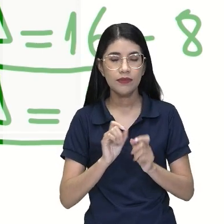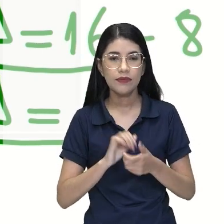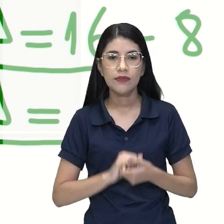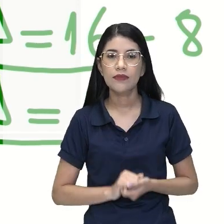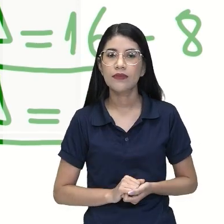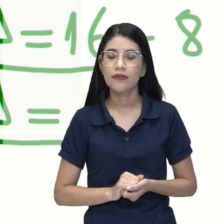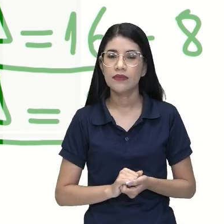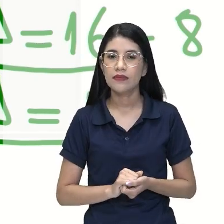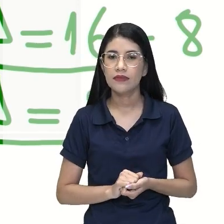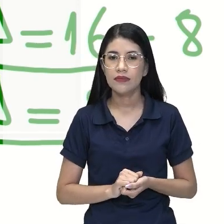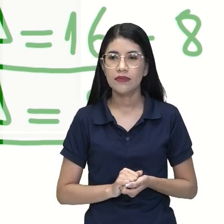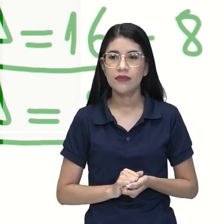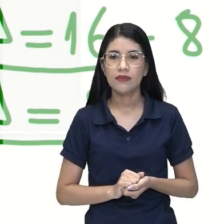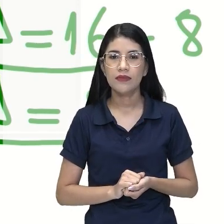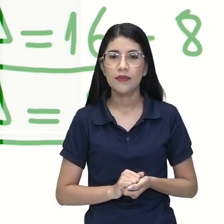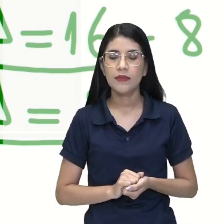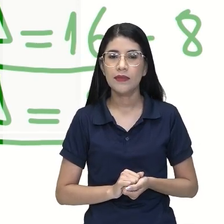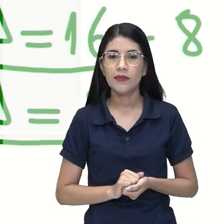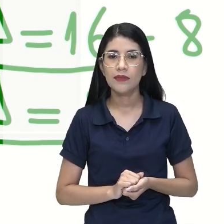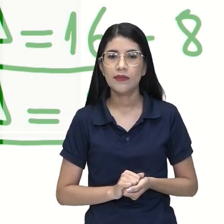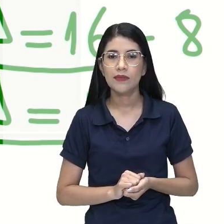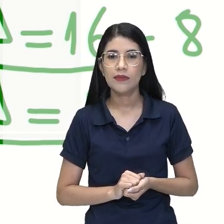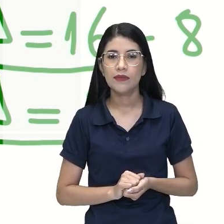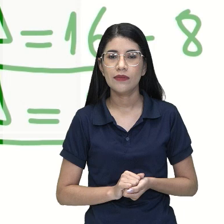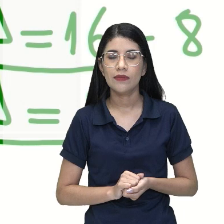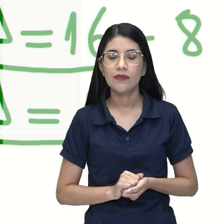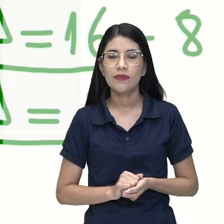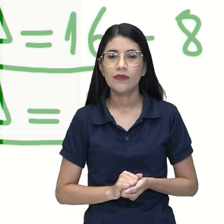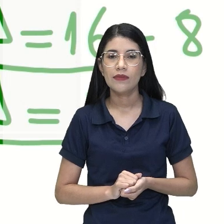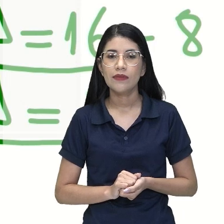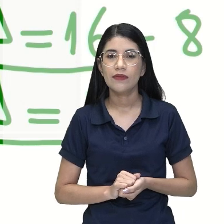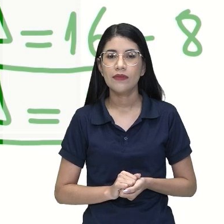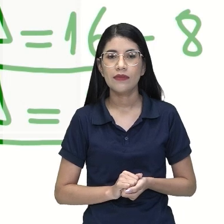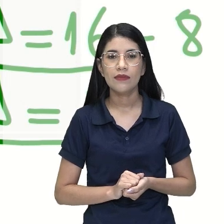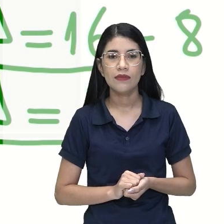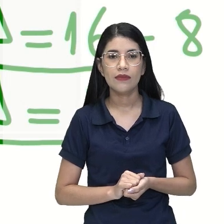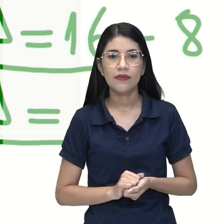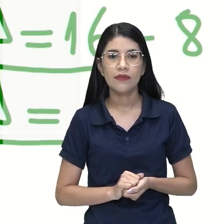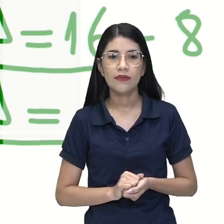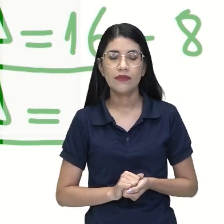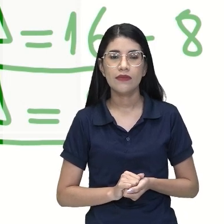Veja. Deixa eu apagar aqui para não ficar muito poluída a tela.